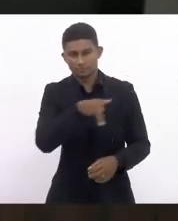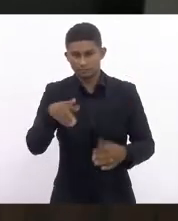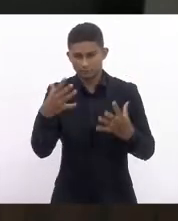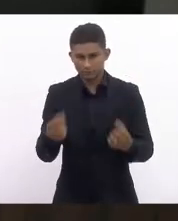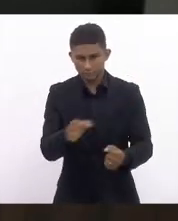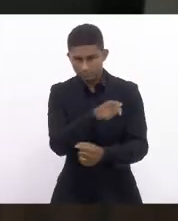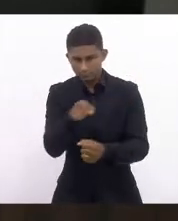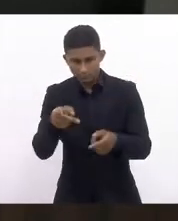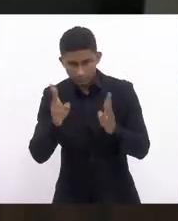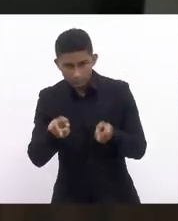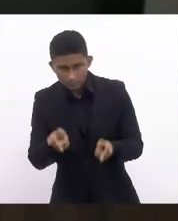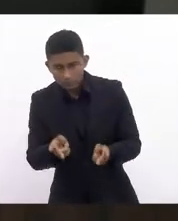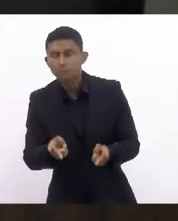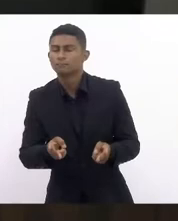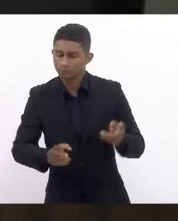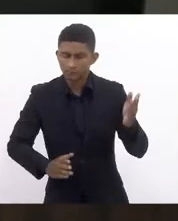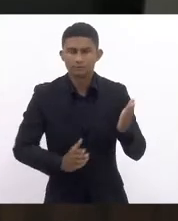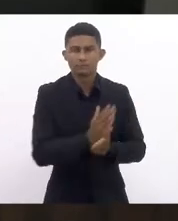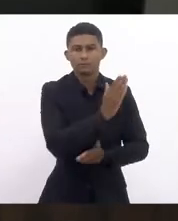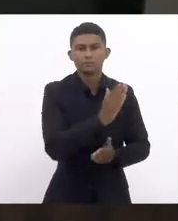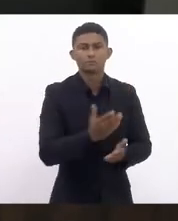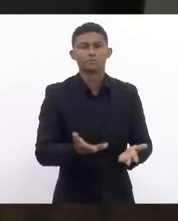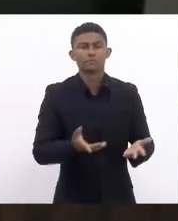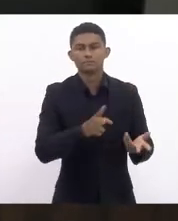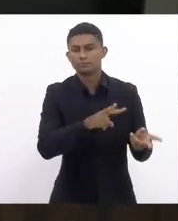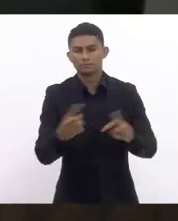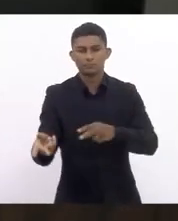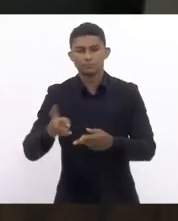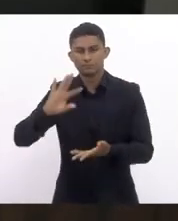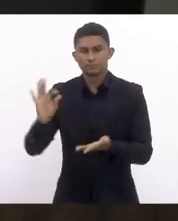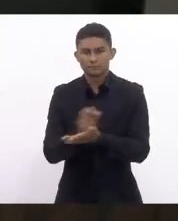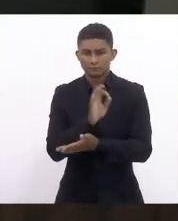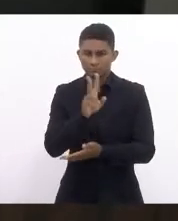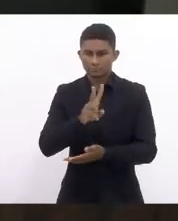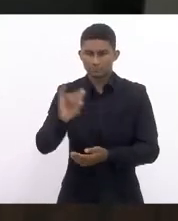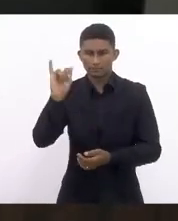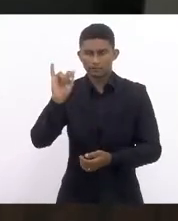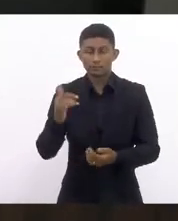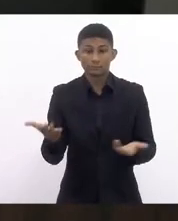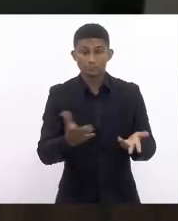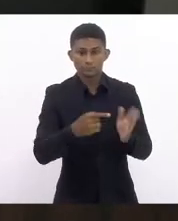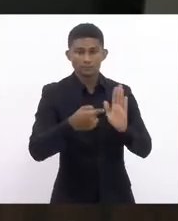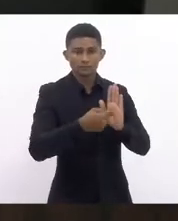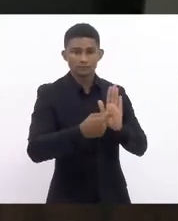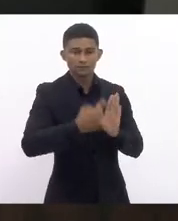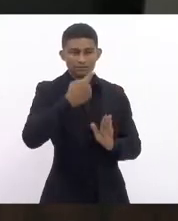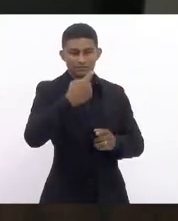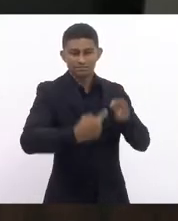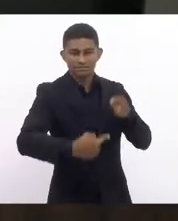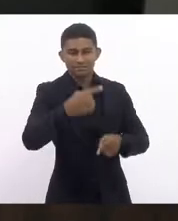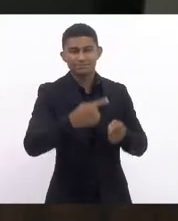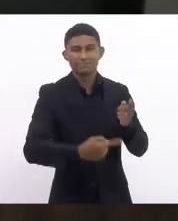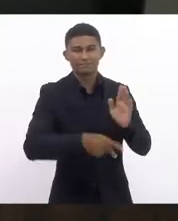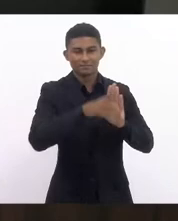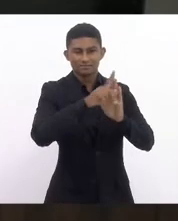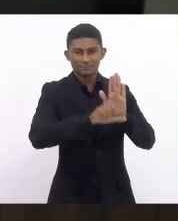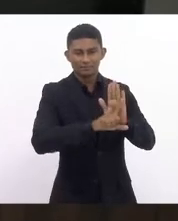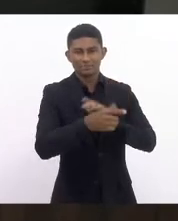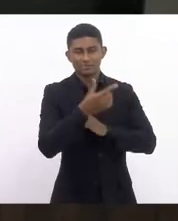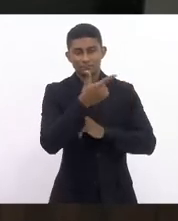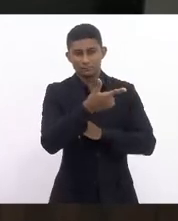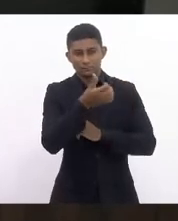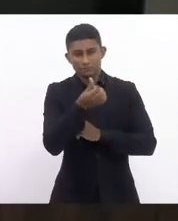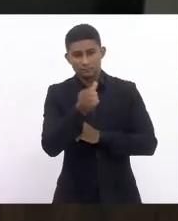aprovam permaneçam como estão, aprovado, vai autógrafo. Em tramitação ordinária, em primeira discussão, projeto de lei 2687